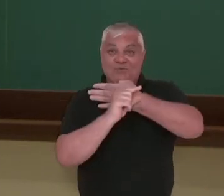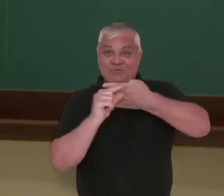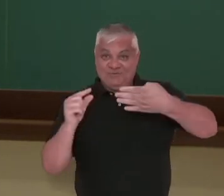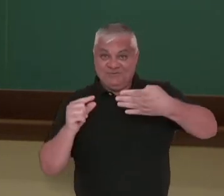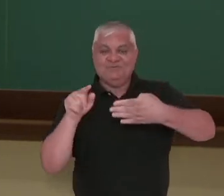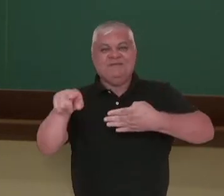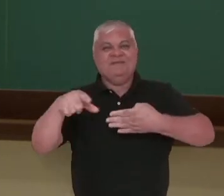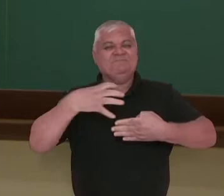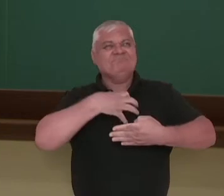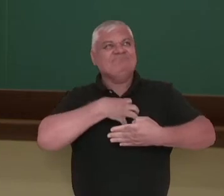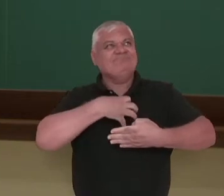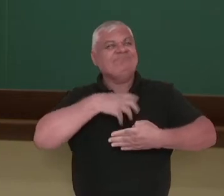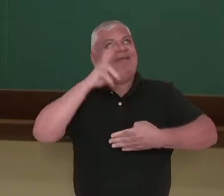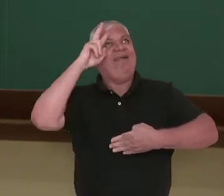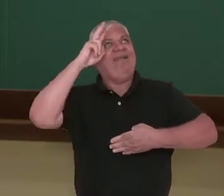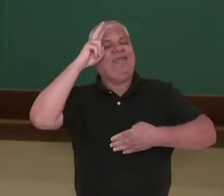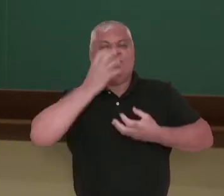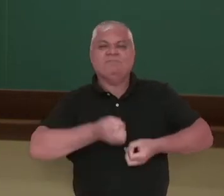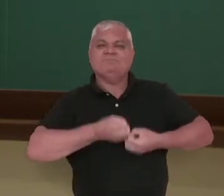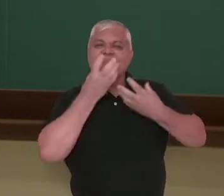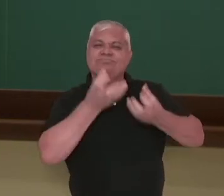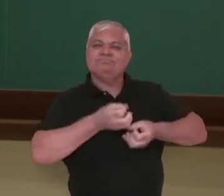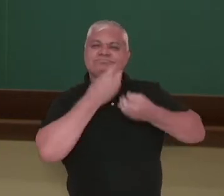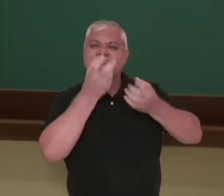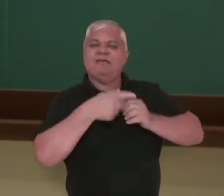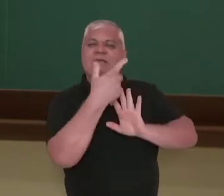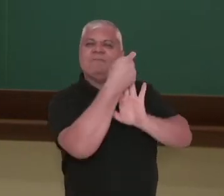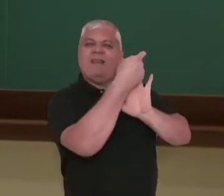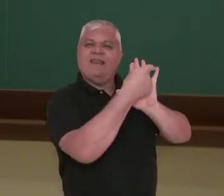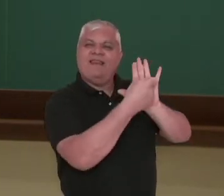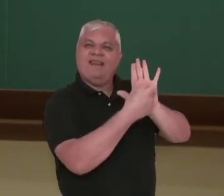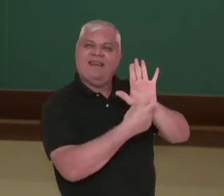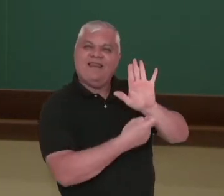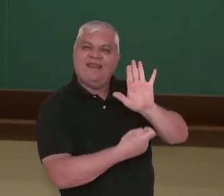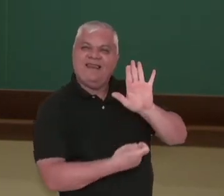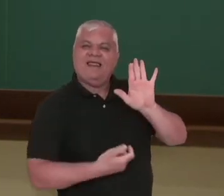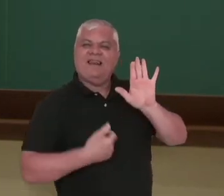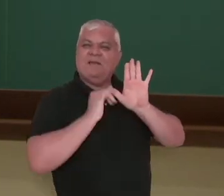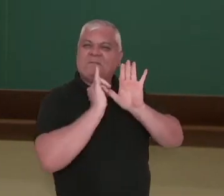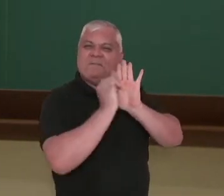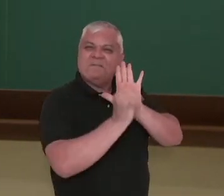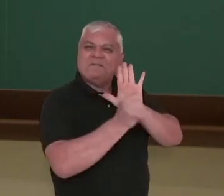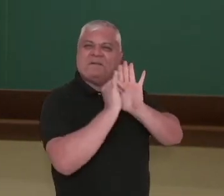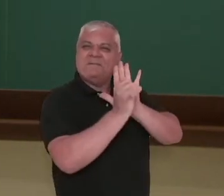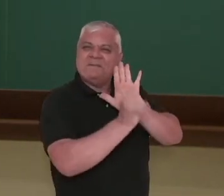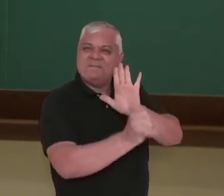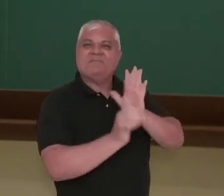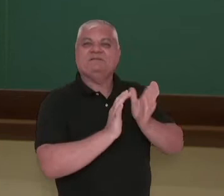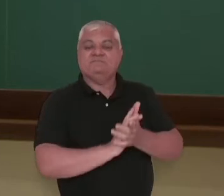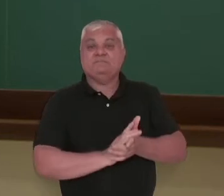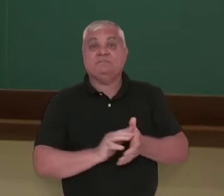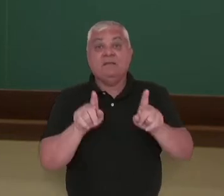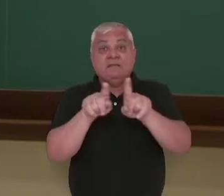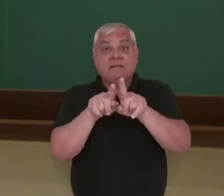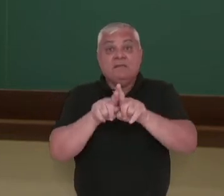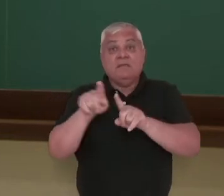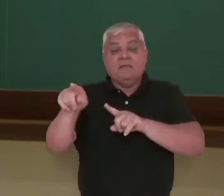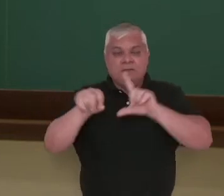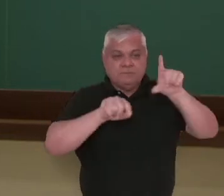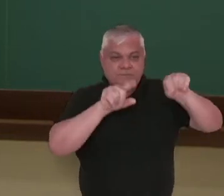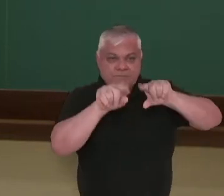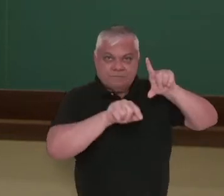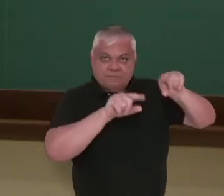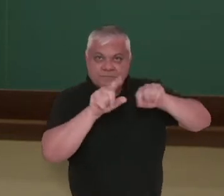essa experiência, por isso ele relata, ele dá o depoimento daquilo que aconteceu com ele. E no depoimento ele vai selecionar